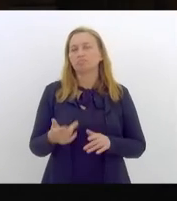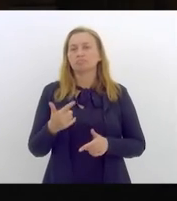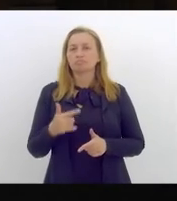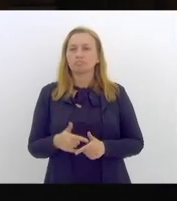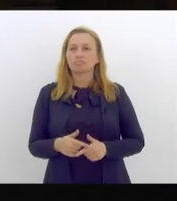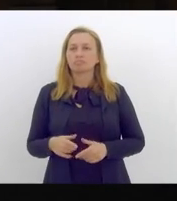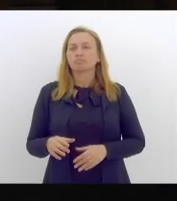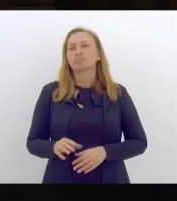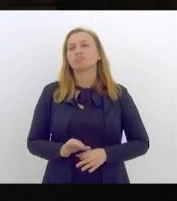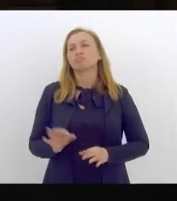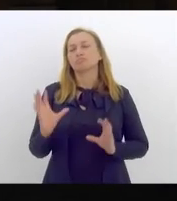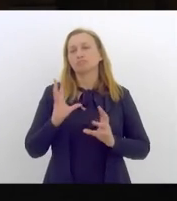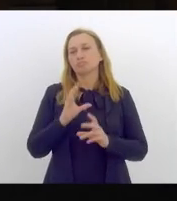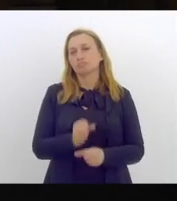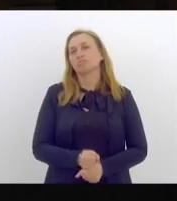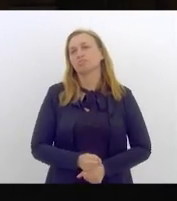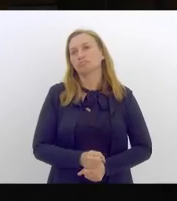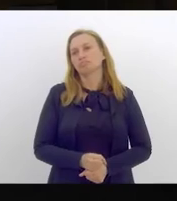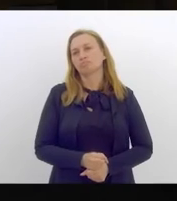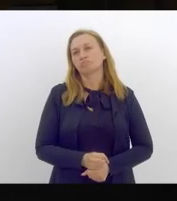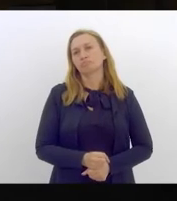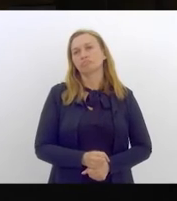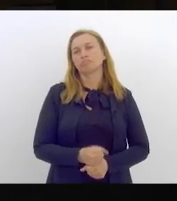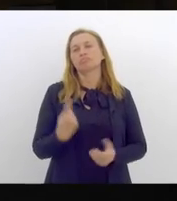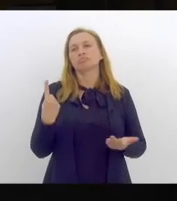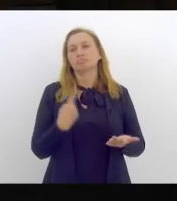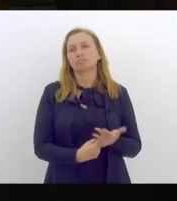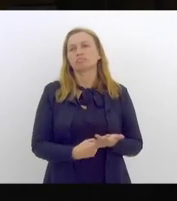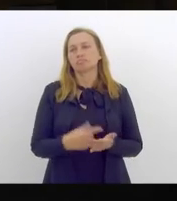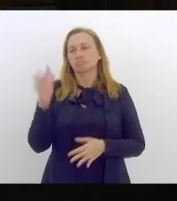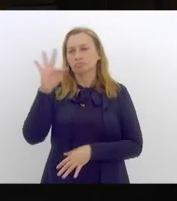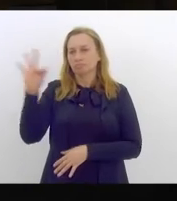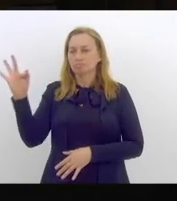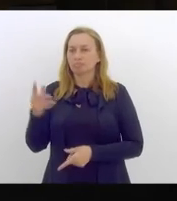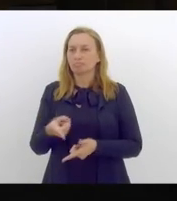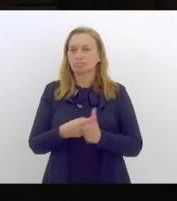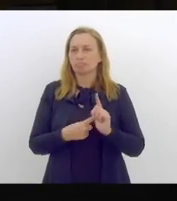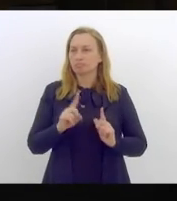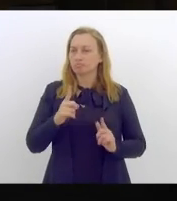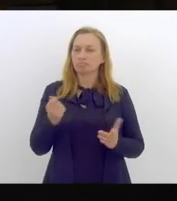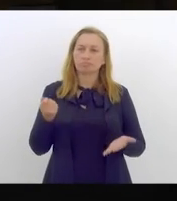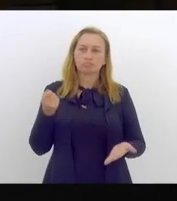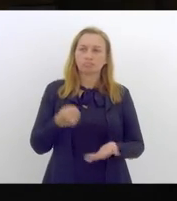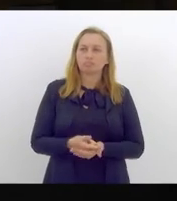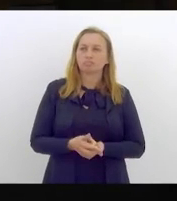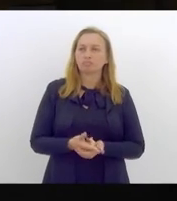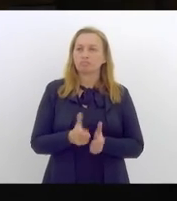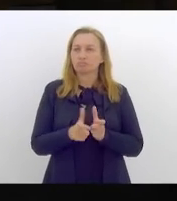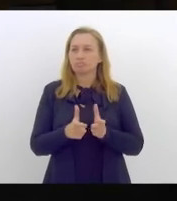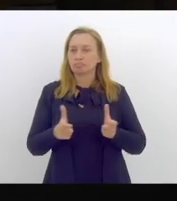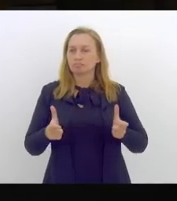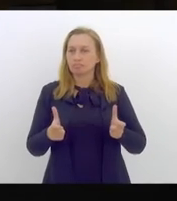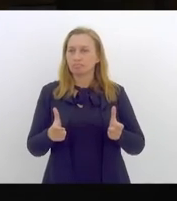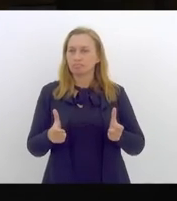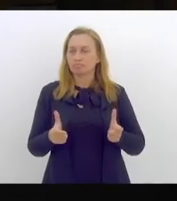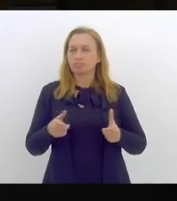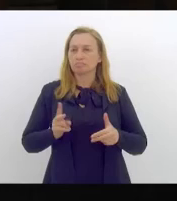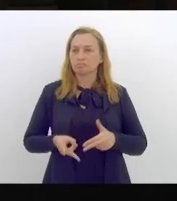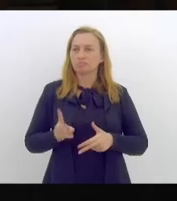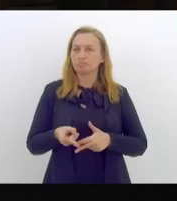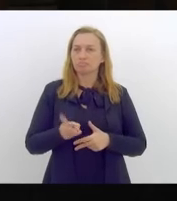problema, resumidamente, é do Pacto Federativo, uma dívida impagável que cresce e